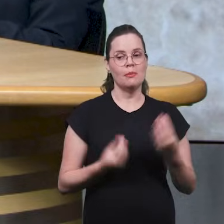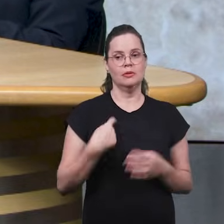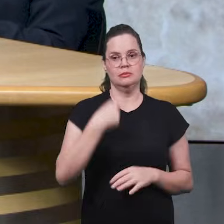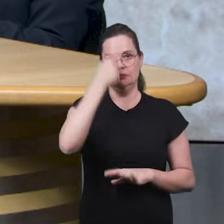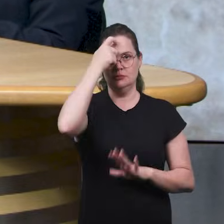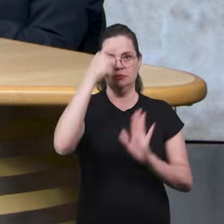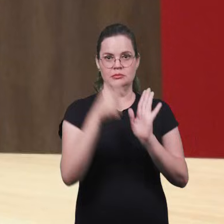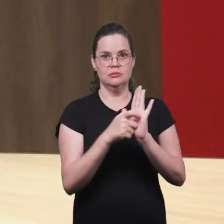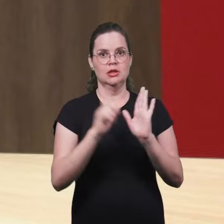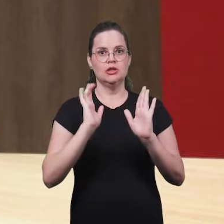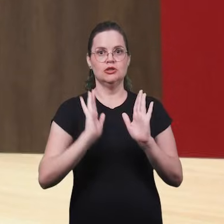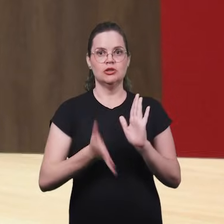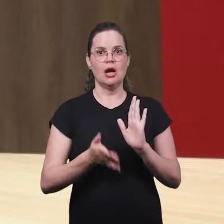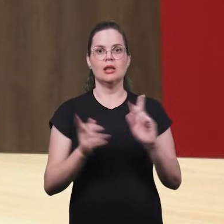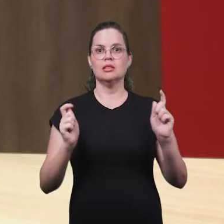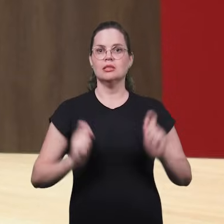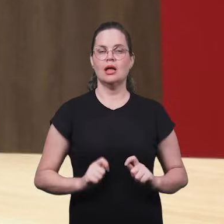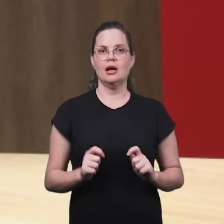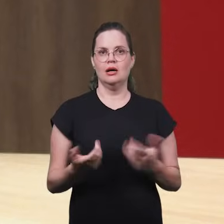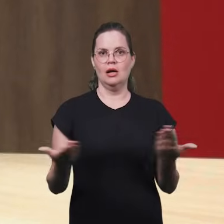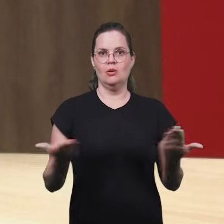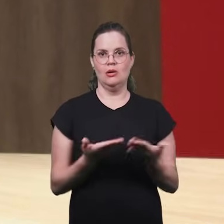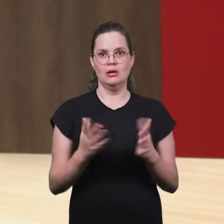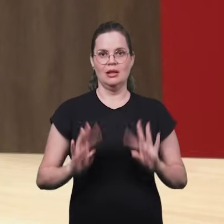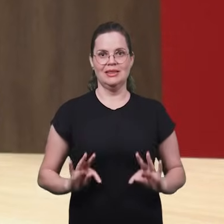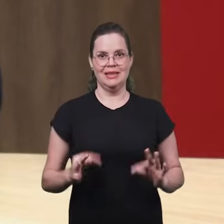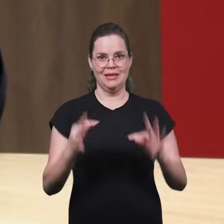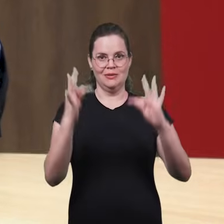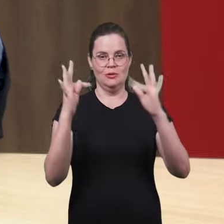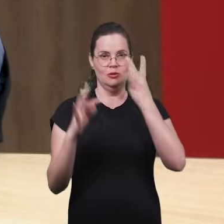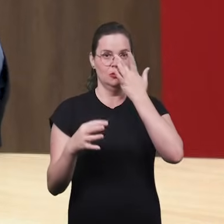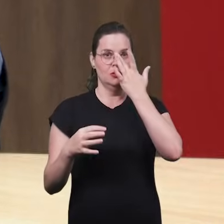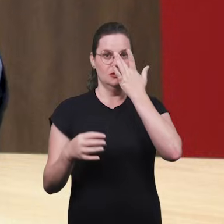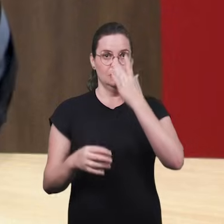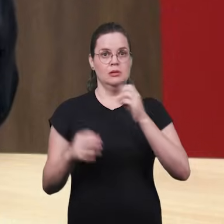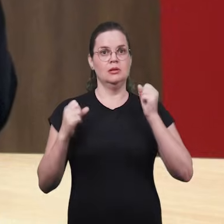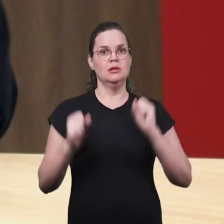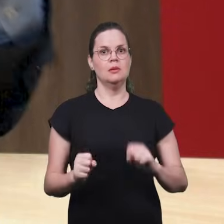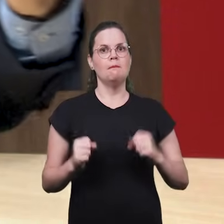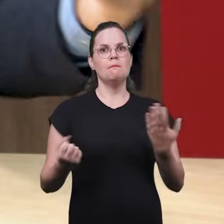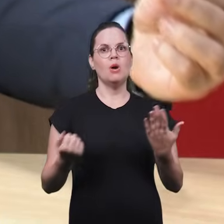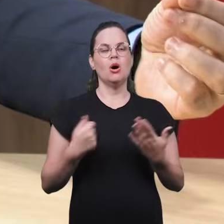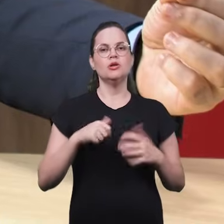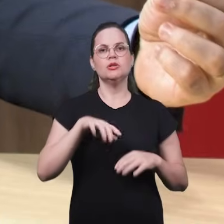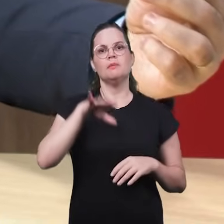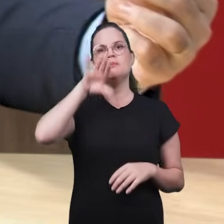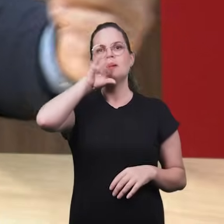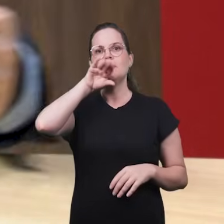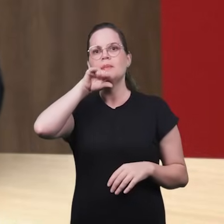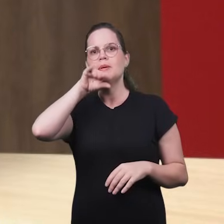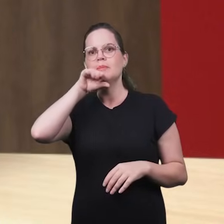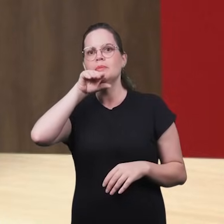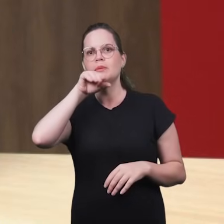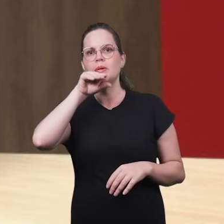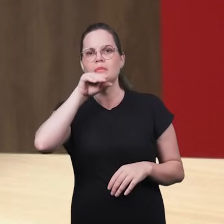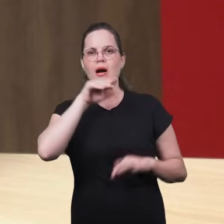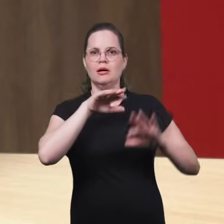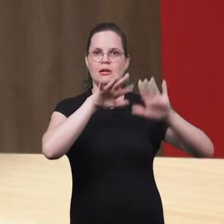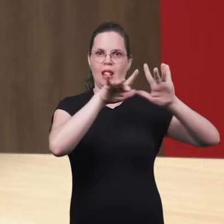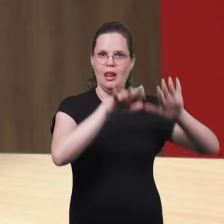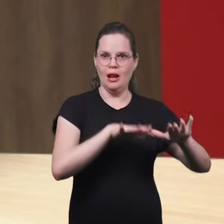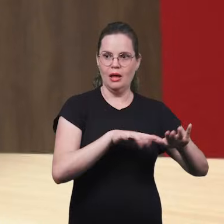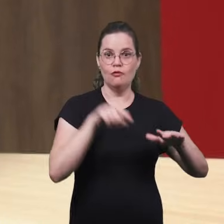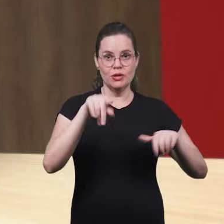inteligência artificial já pode, a tecnologia já permite transcrever o que você fala, você conversa com